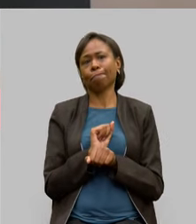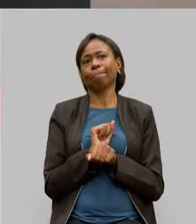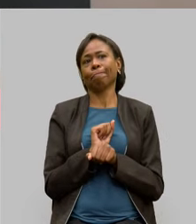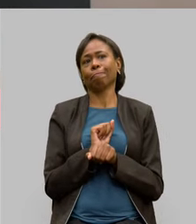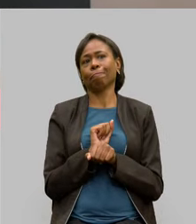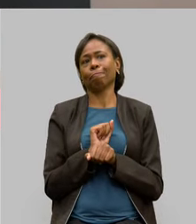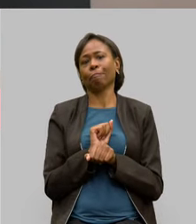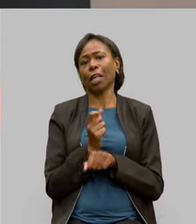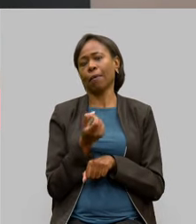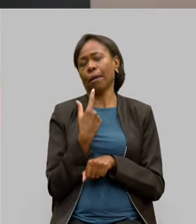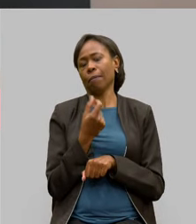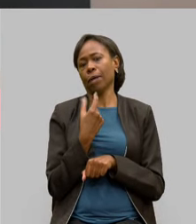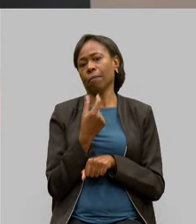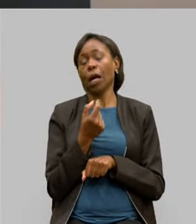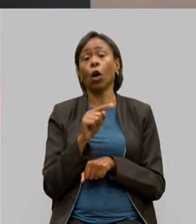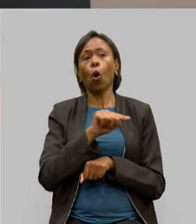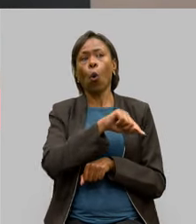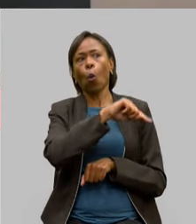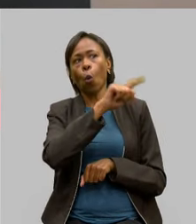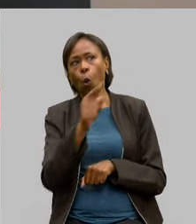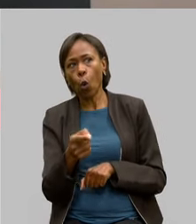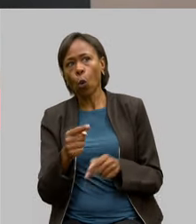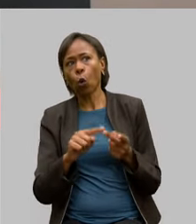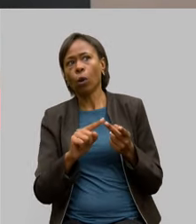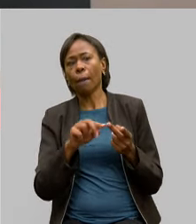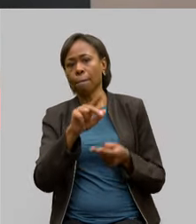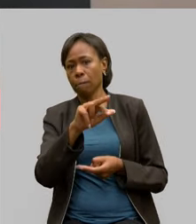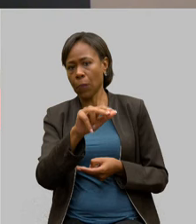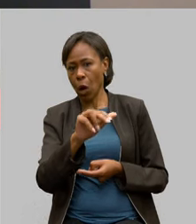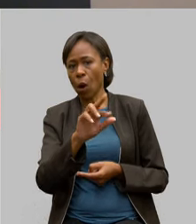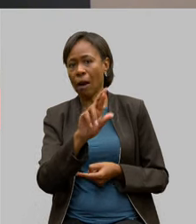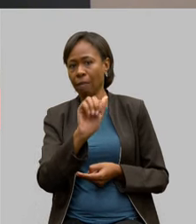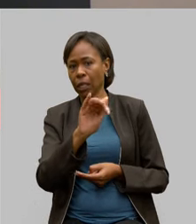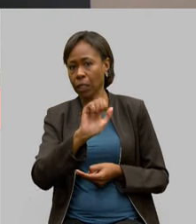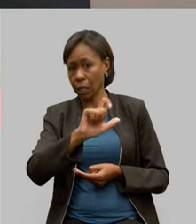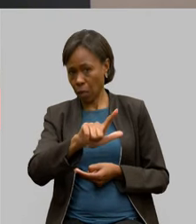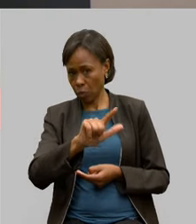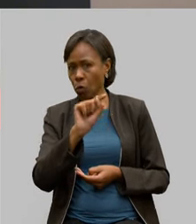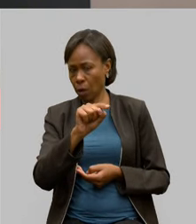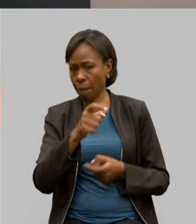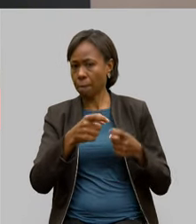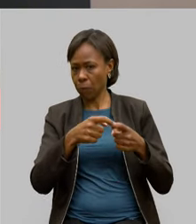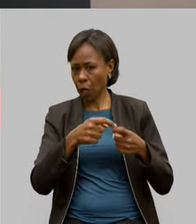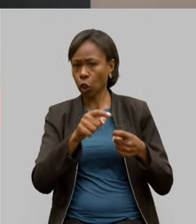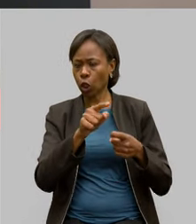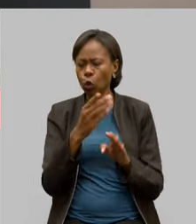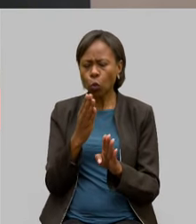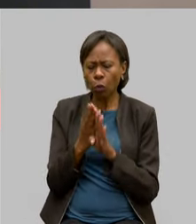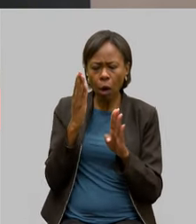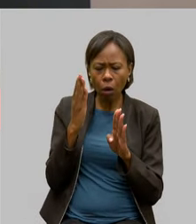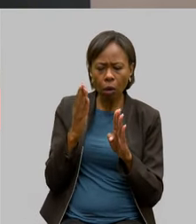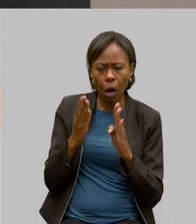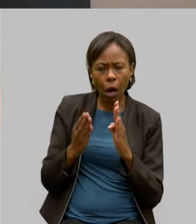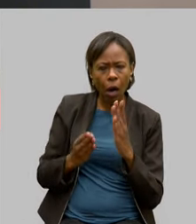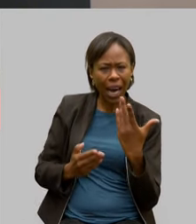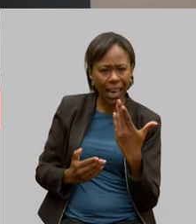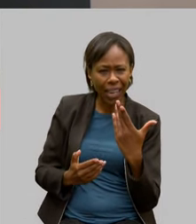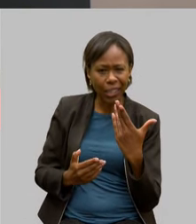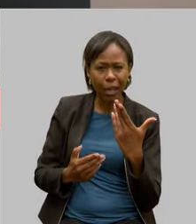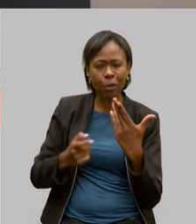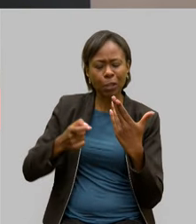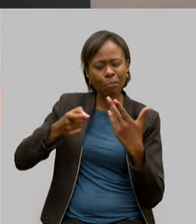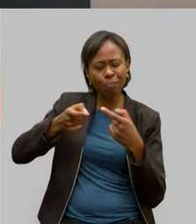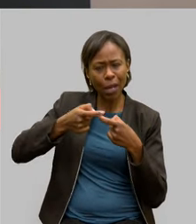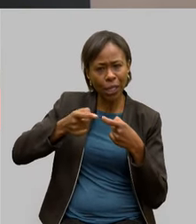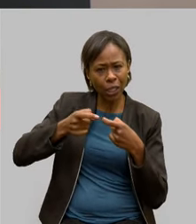irmão Rafael que é médico também associado ele descobriu a cannabis medicinal como alternativa e a gente pensou